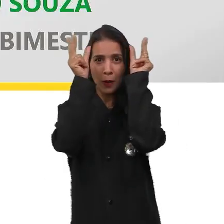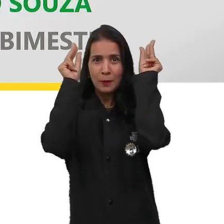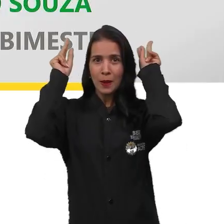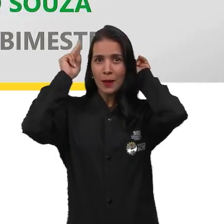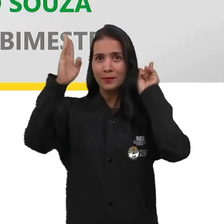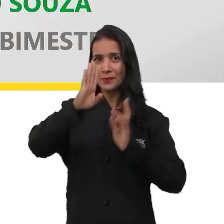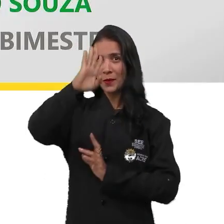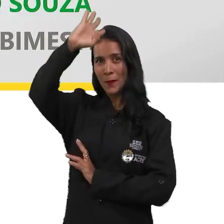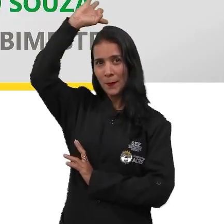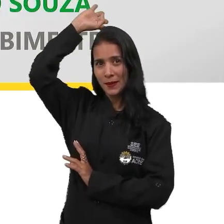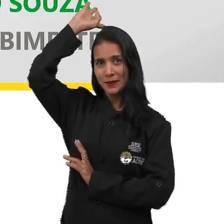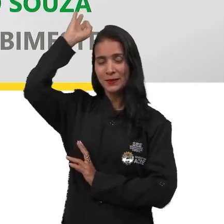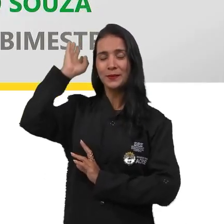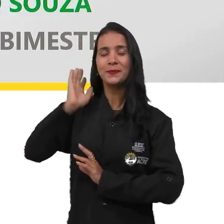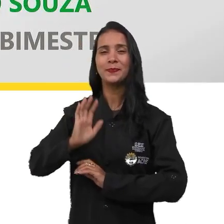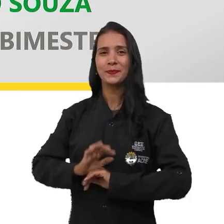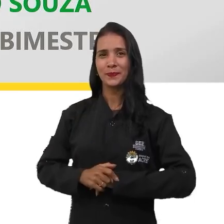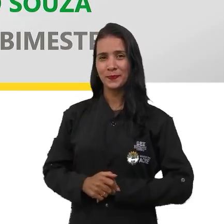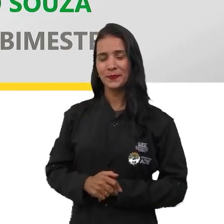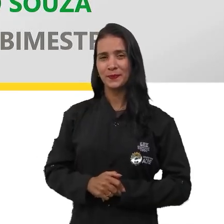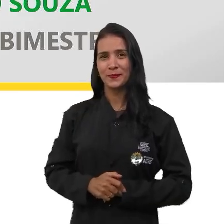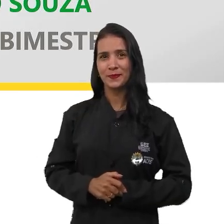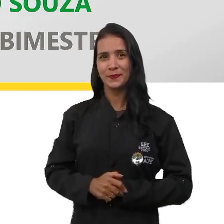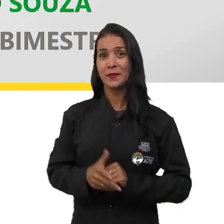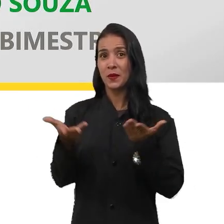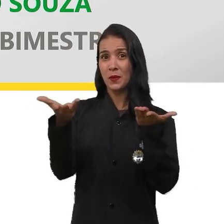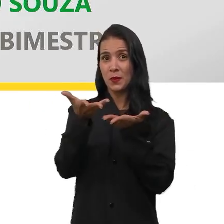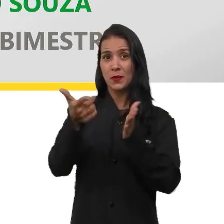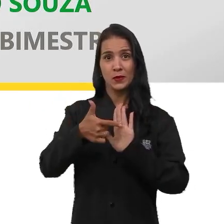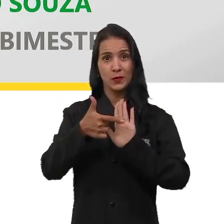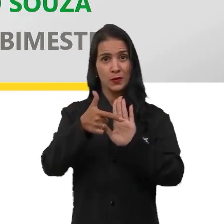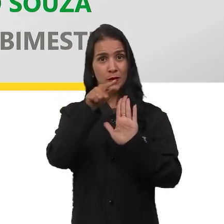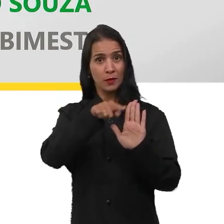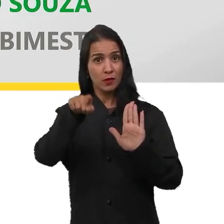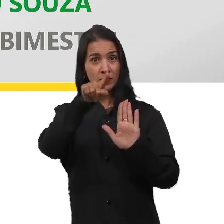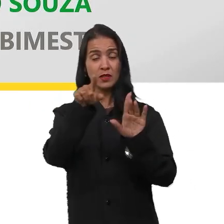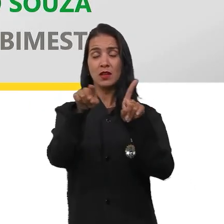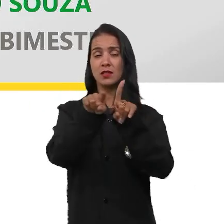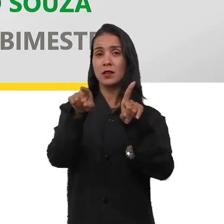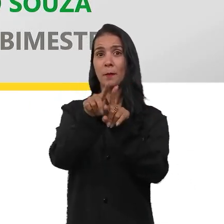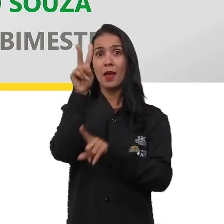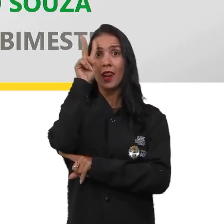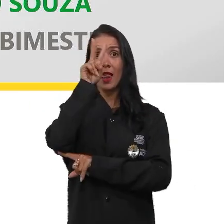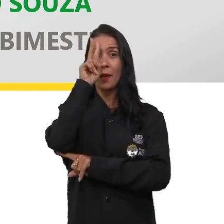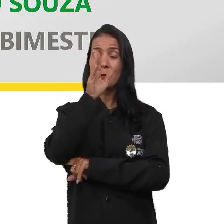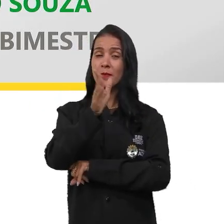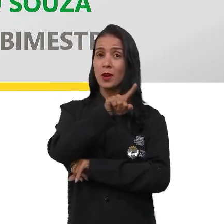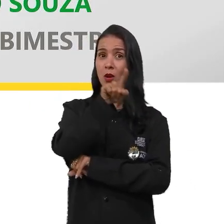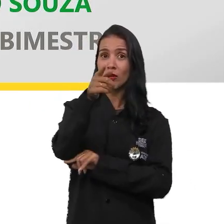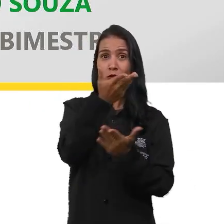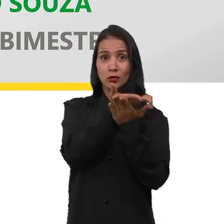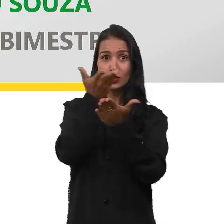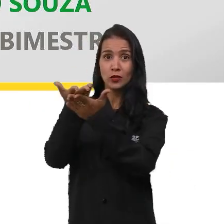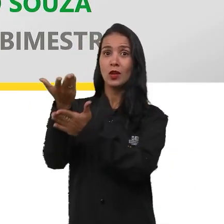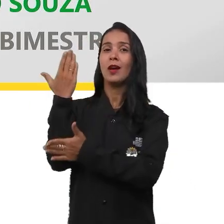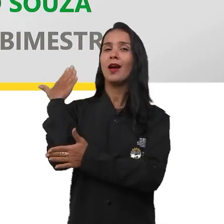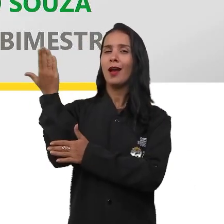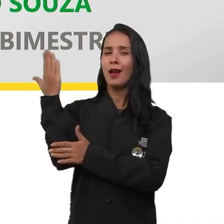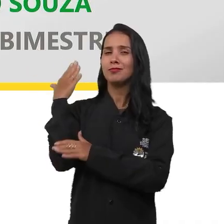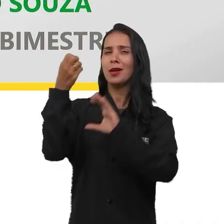greco-romana. Vou trazer aqui e relembrar em vocês um pouco do que vocês já estudaram dos